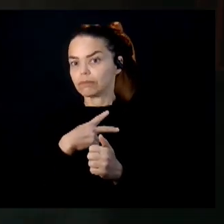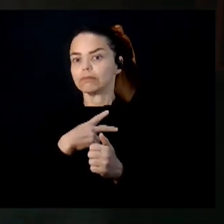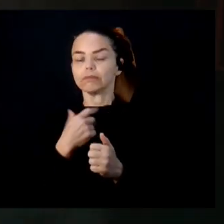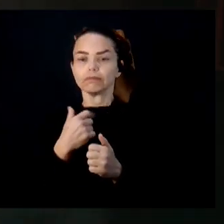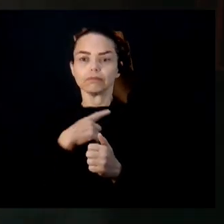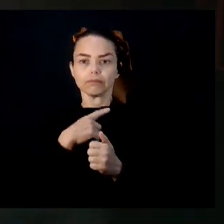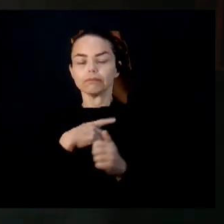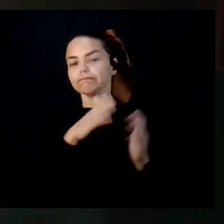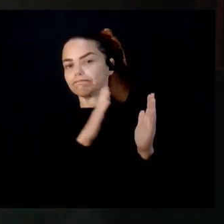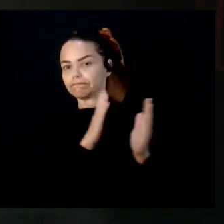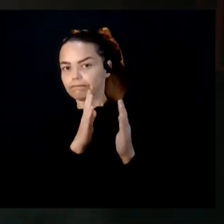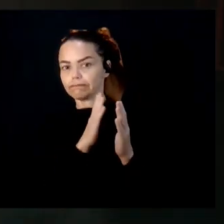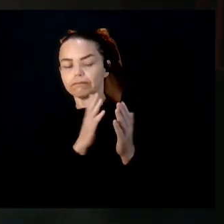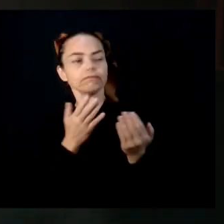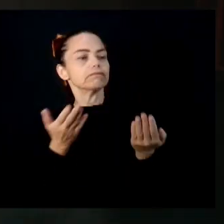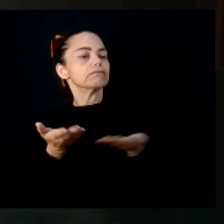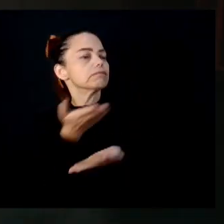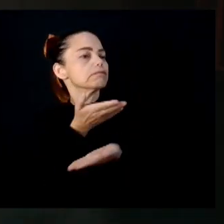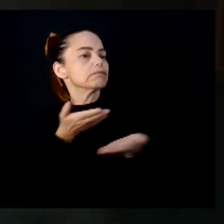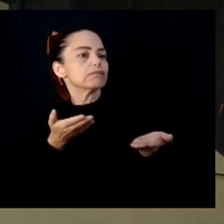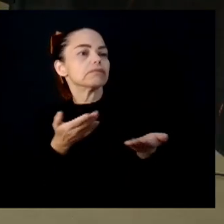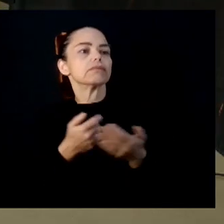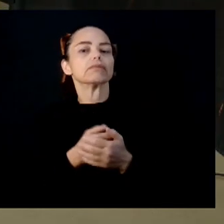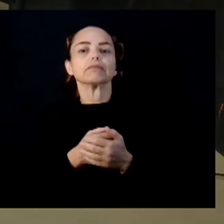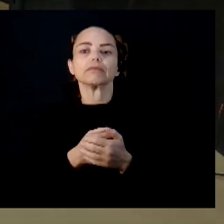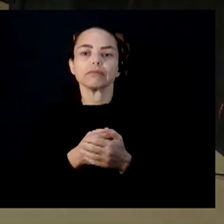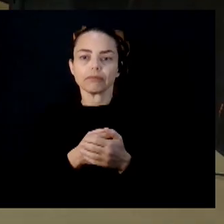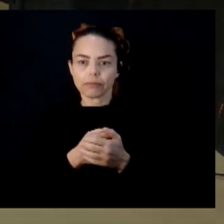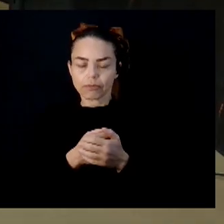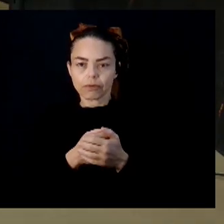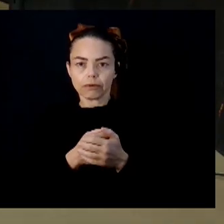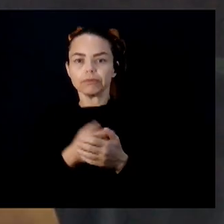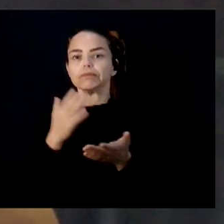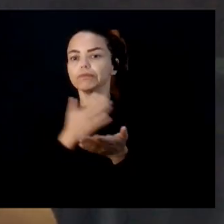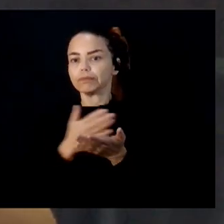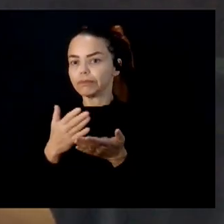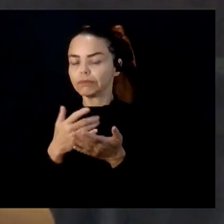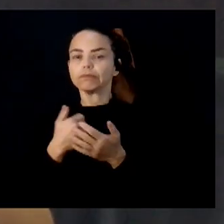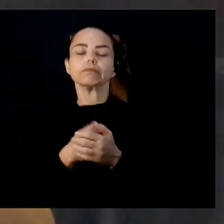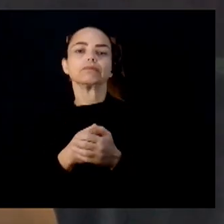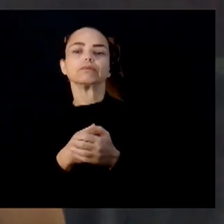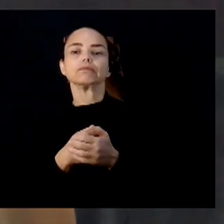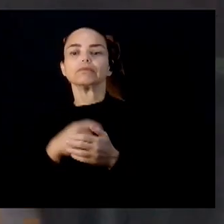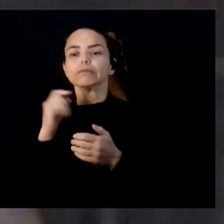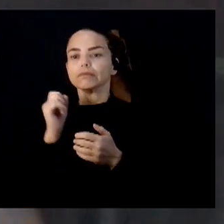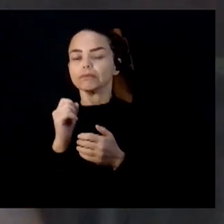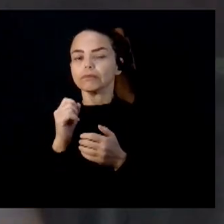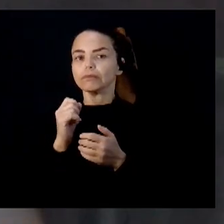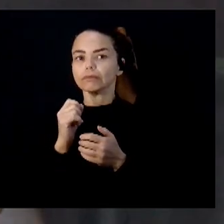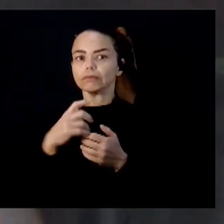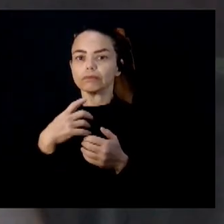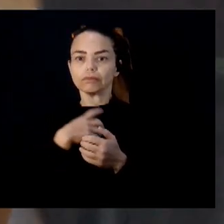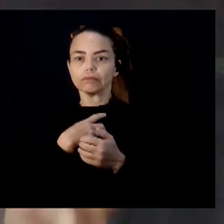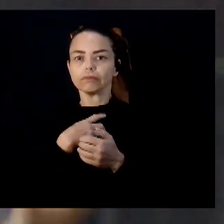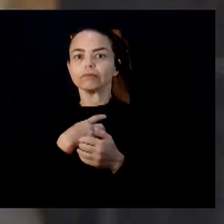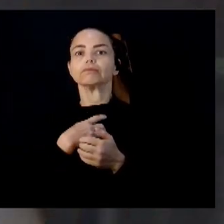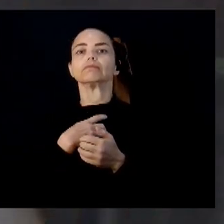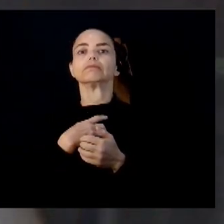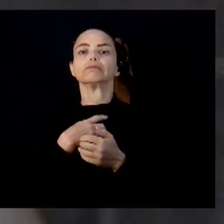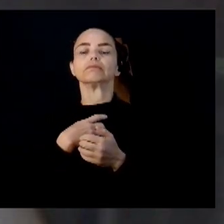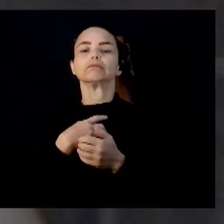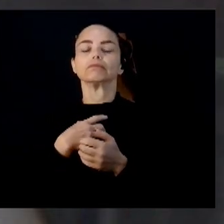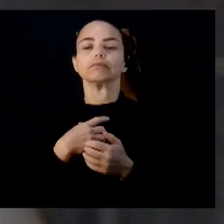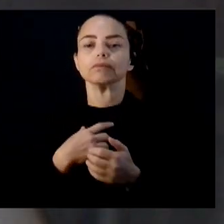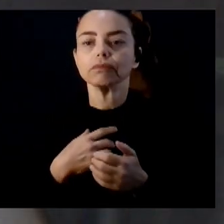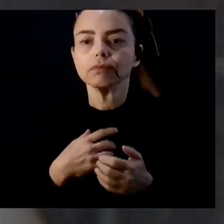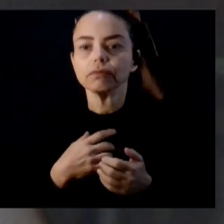de compartilhamento com o outro. Uhum. Isso, e no começo, né? E aí, a partir do momento que começa a se entrar, o outro entra